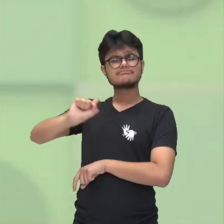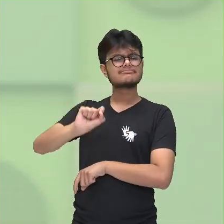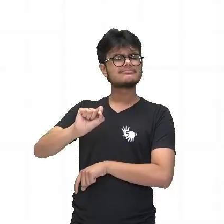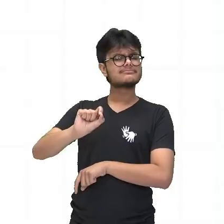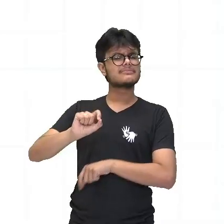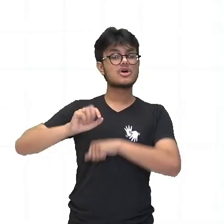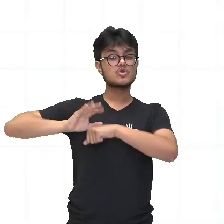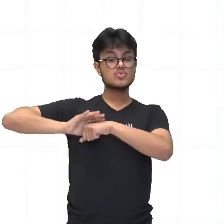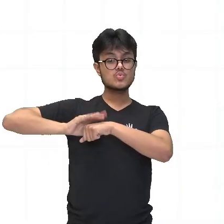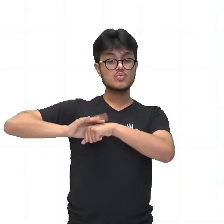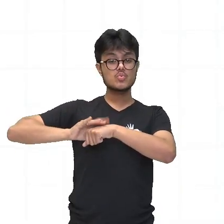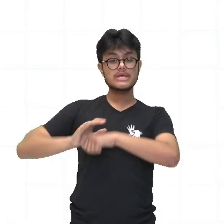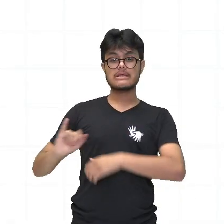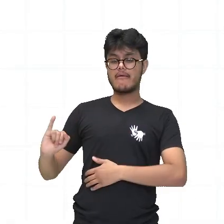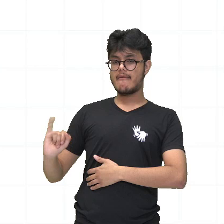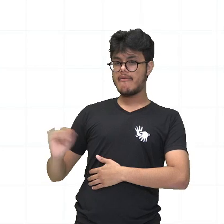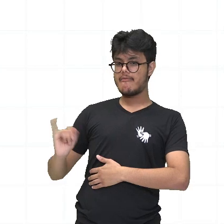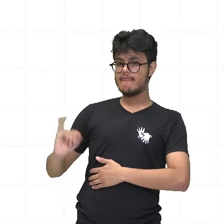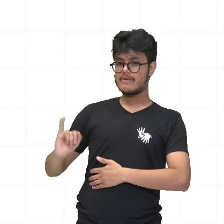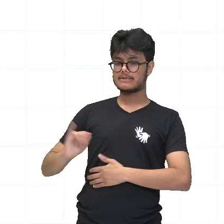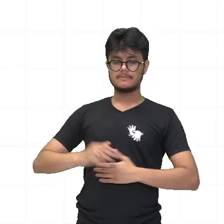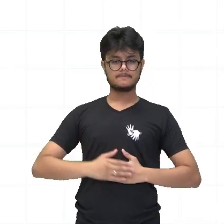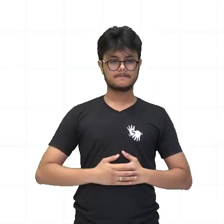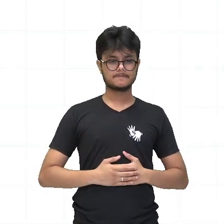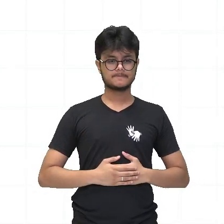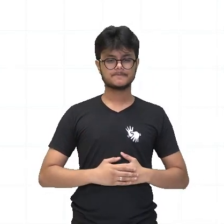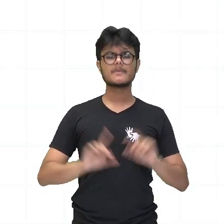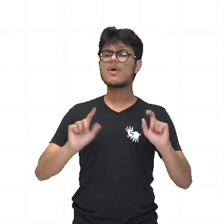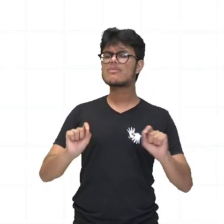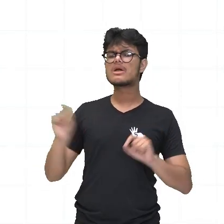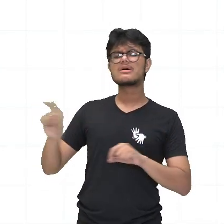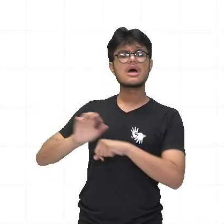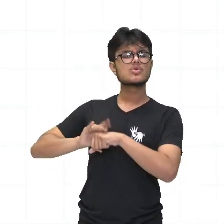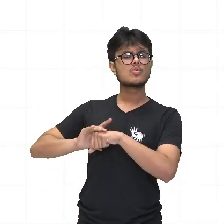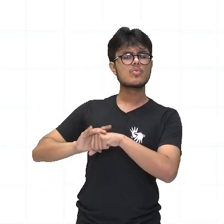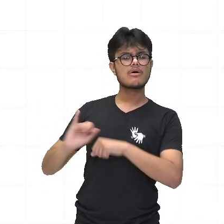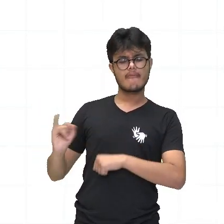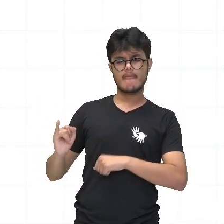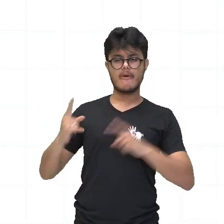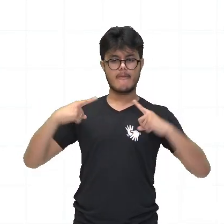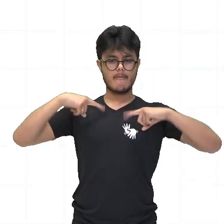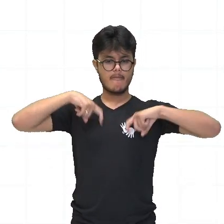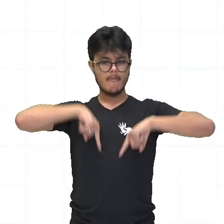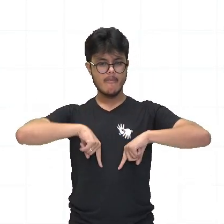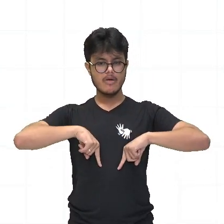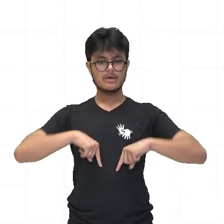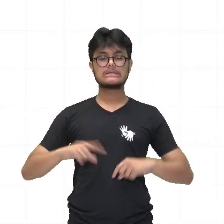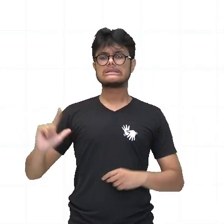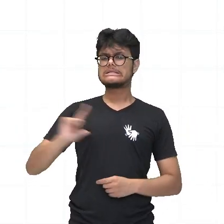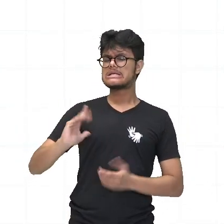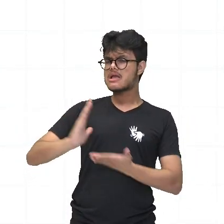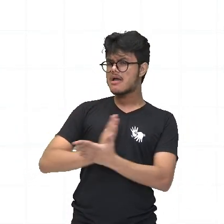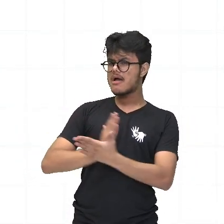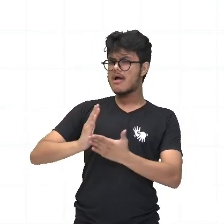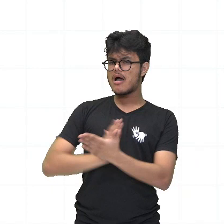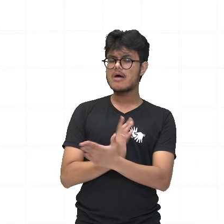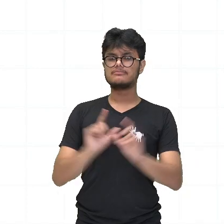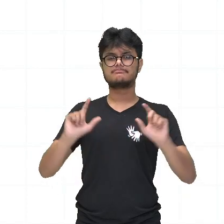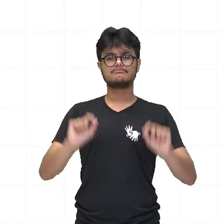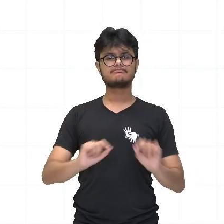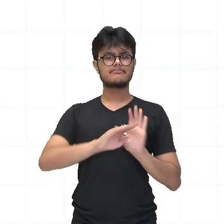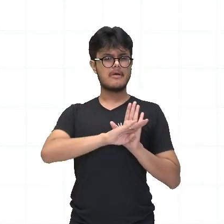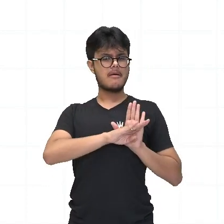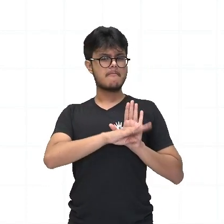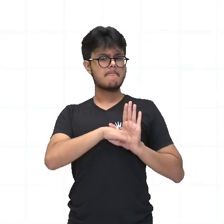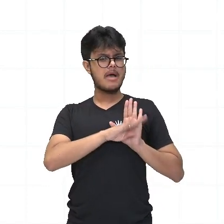doenças infectocontagiosas. O que são essas doenças? São causadas por germes. Germes que podem